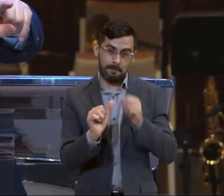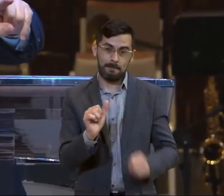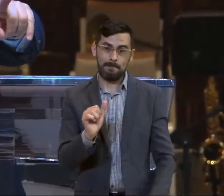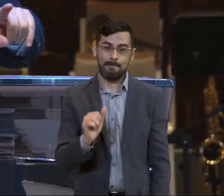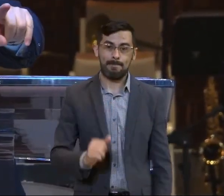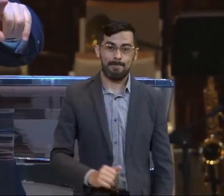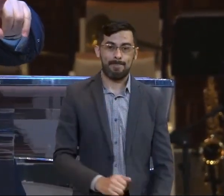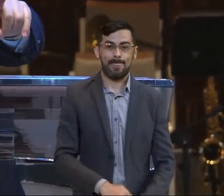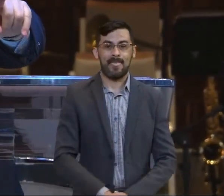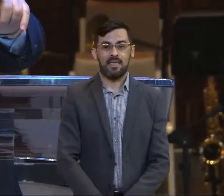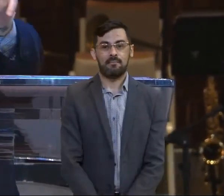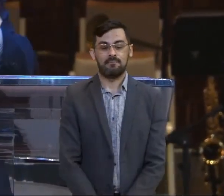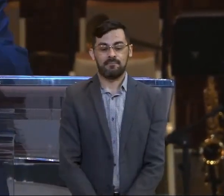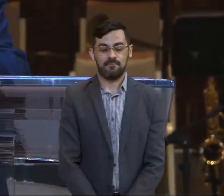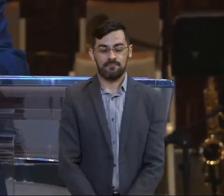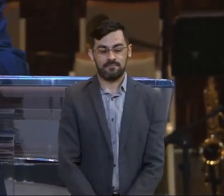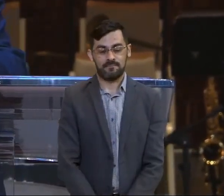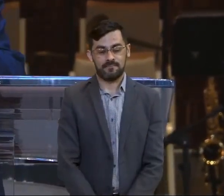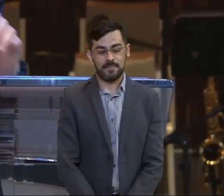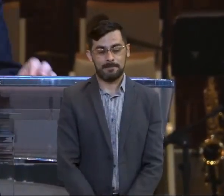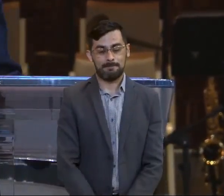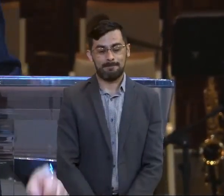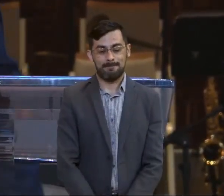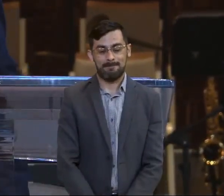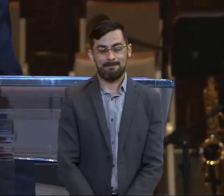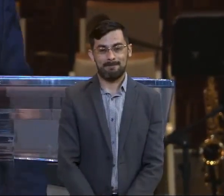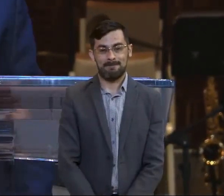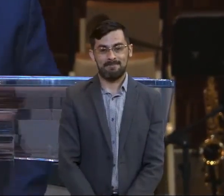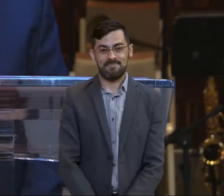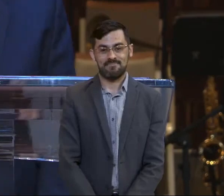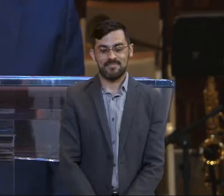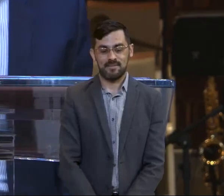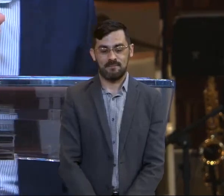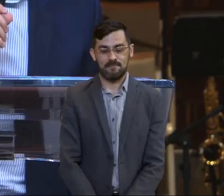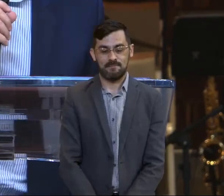com você, tá bom? Depois, tá?